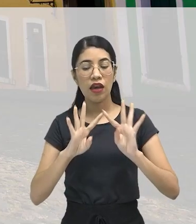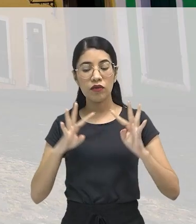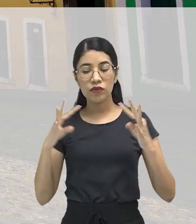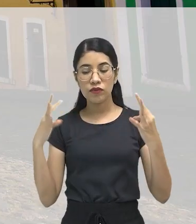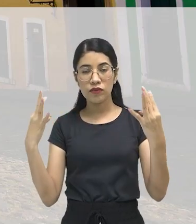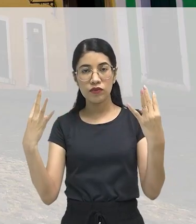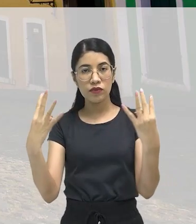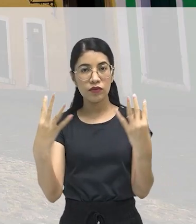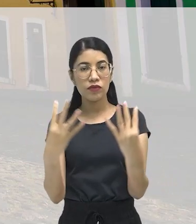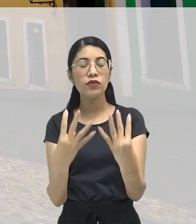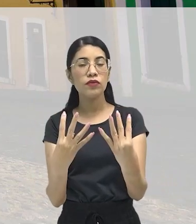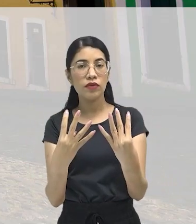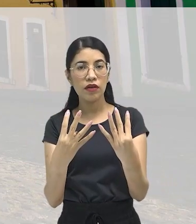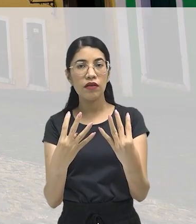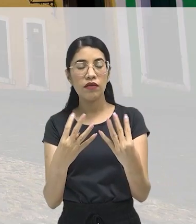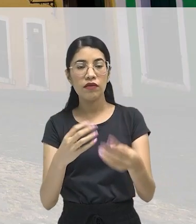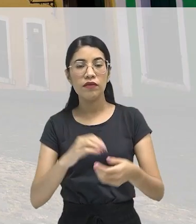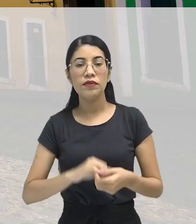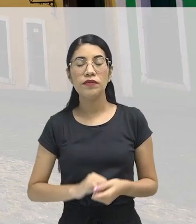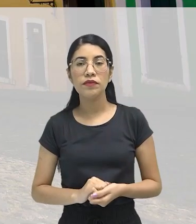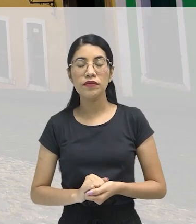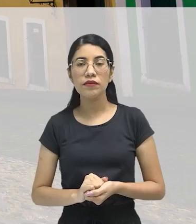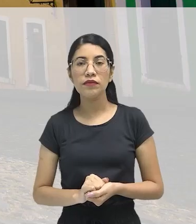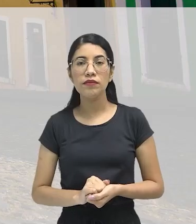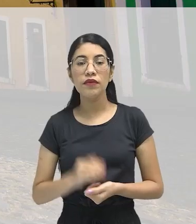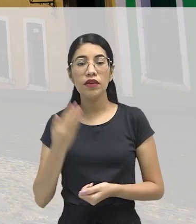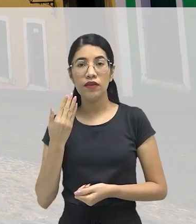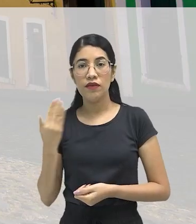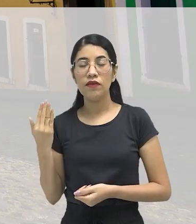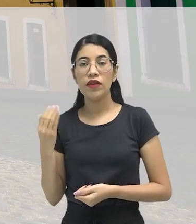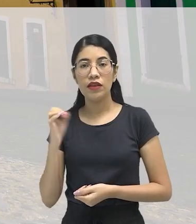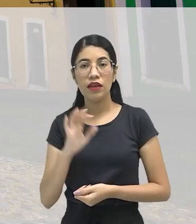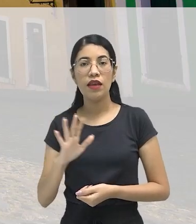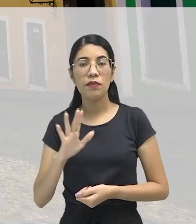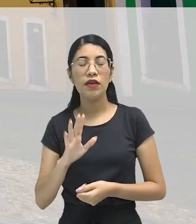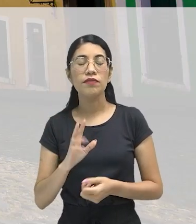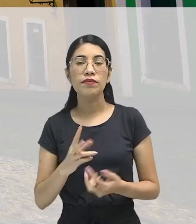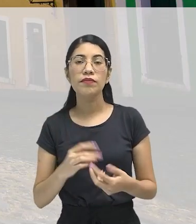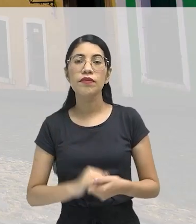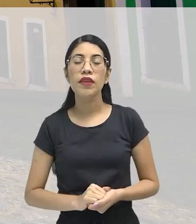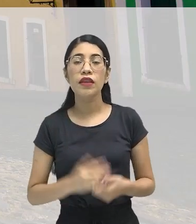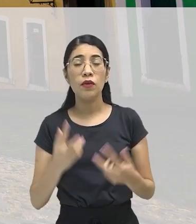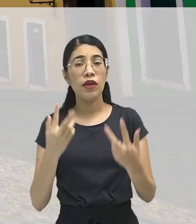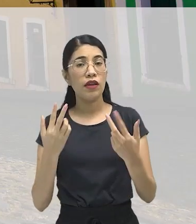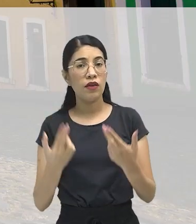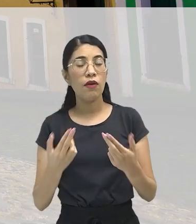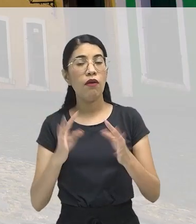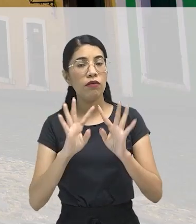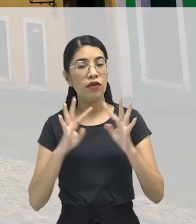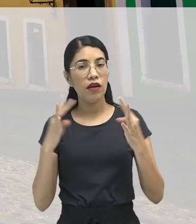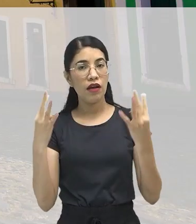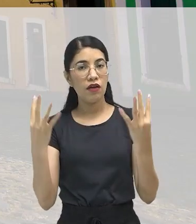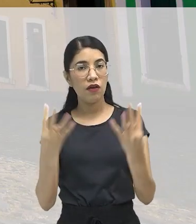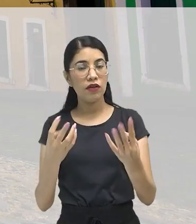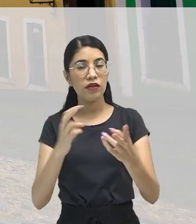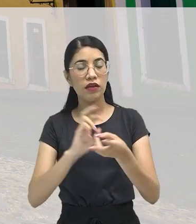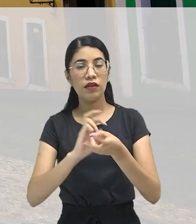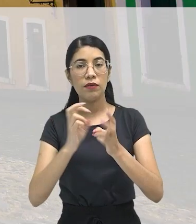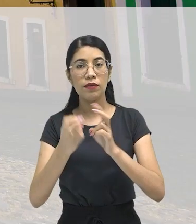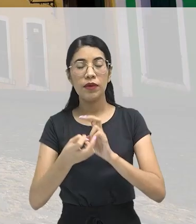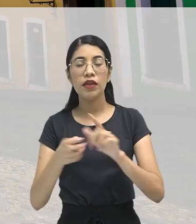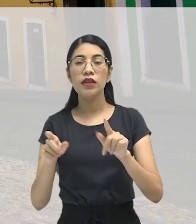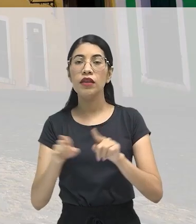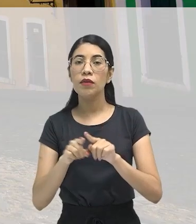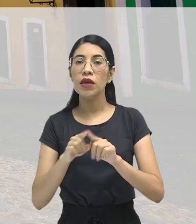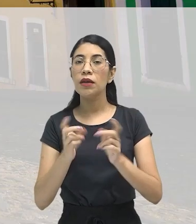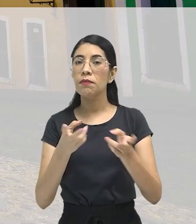roda, né? O círculo de capoeira aí. Tá vendo? É isso mesmo, assim que é uma roda de capoeira. Além disso, a